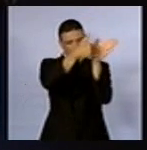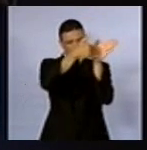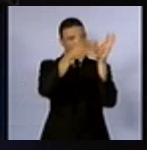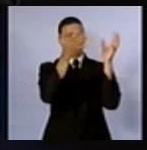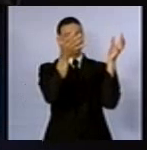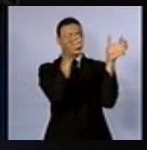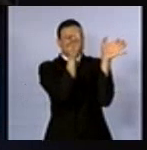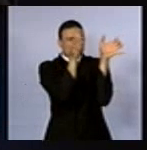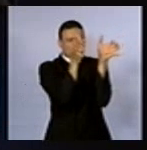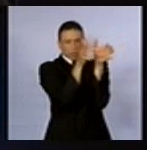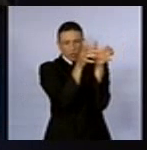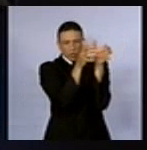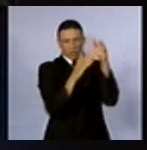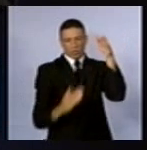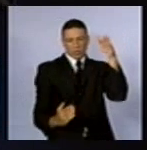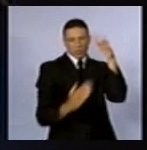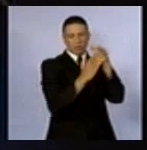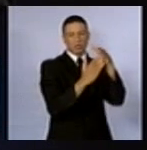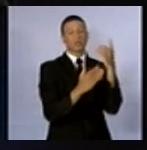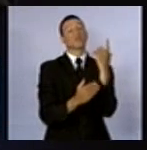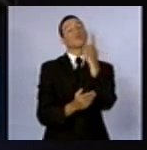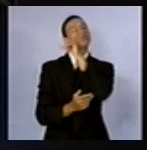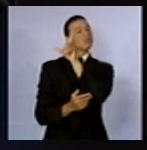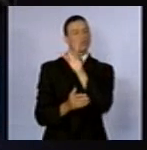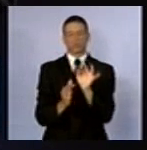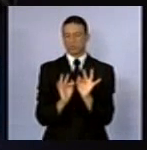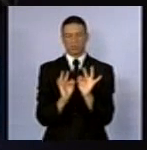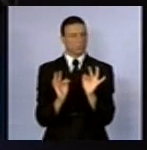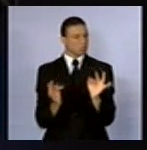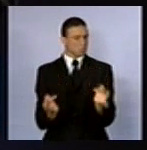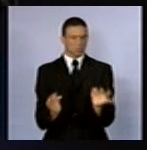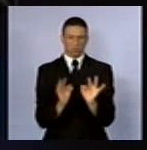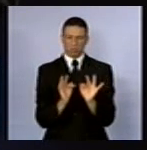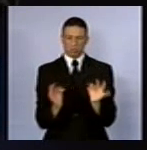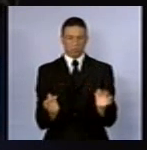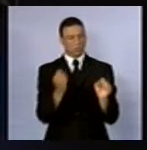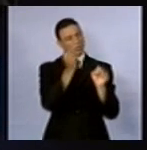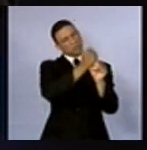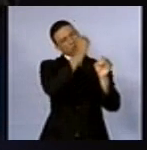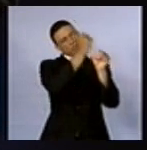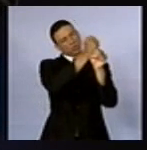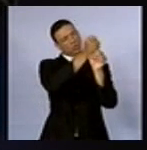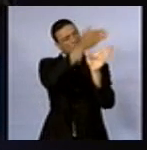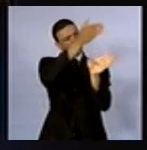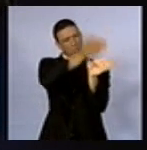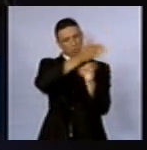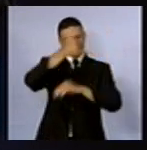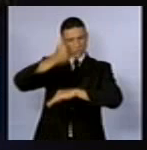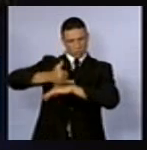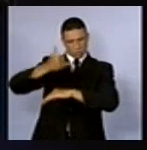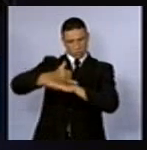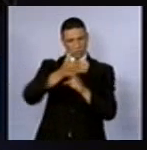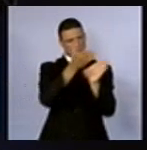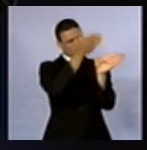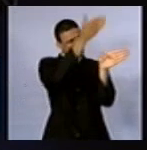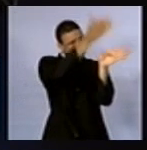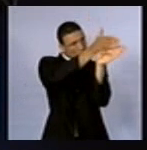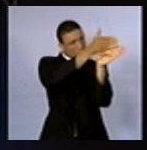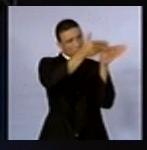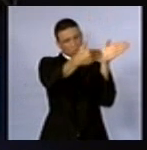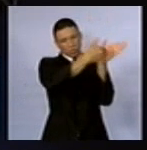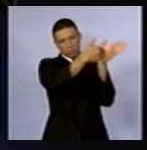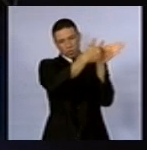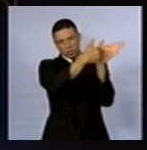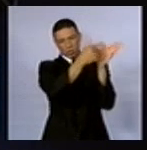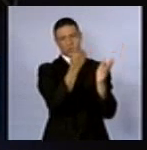campo para aqueles níveis permitidos é simplesmente uma obra de botar uma corrente isolar aquela determinada área isso é praticamente sem